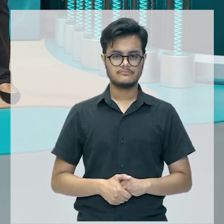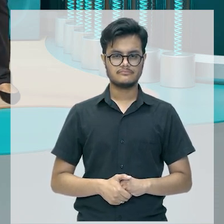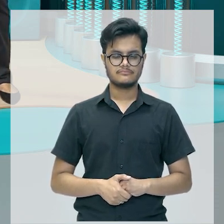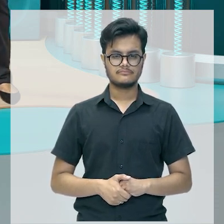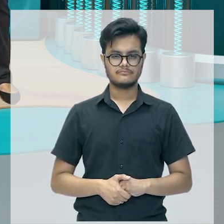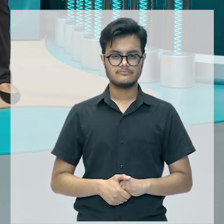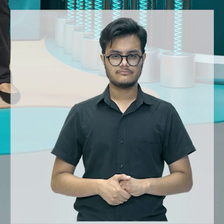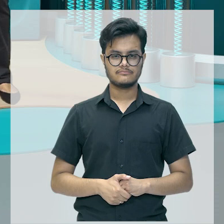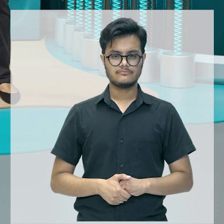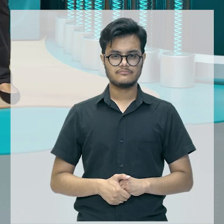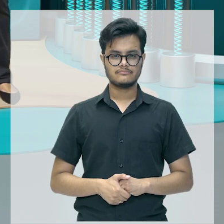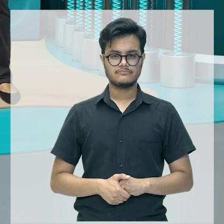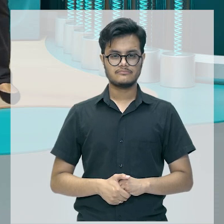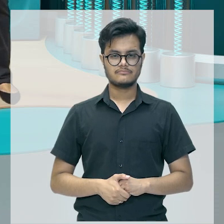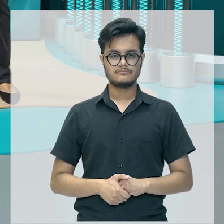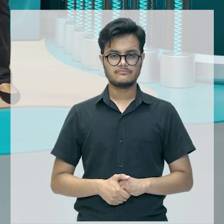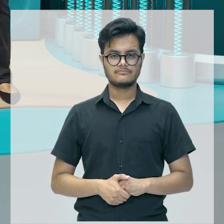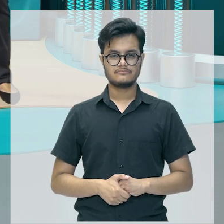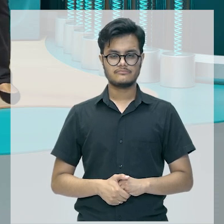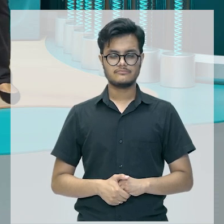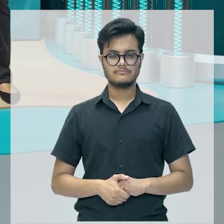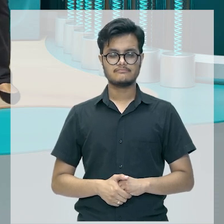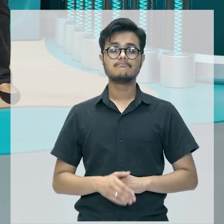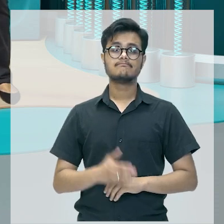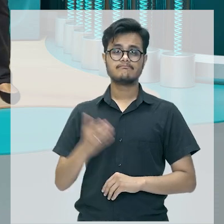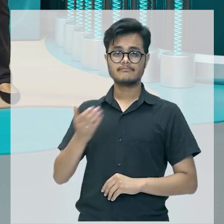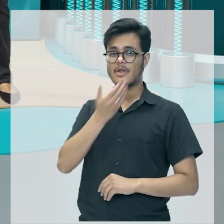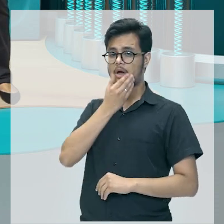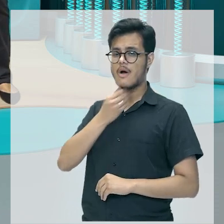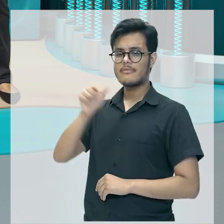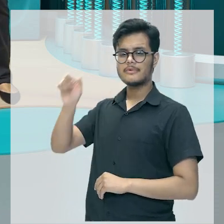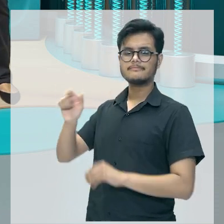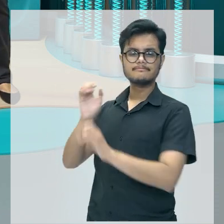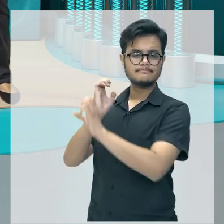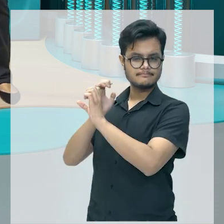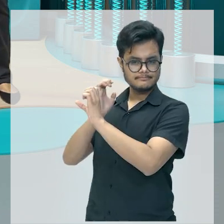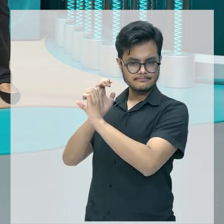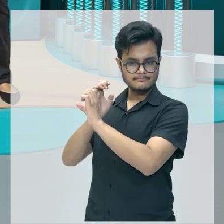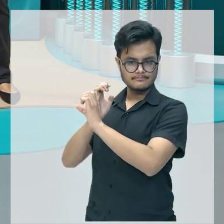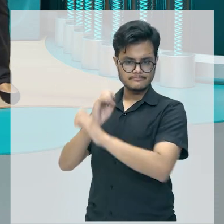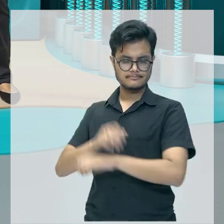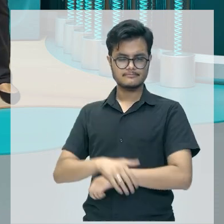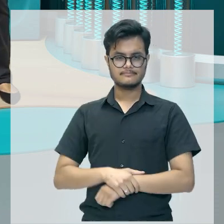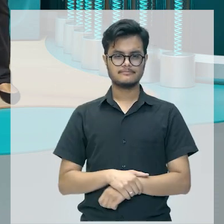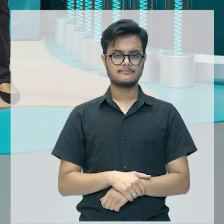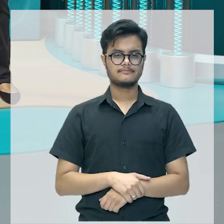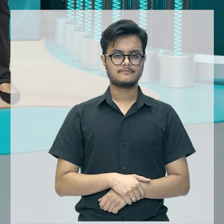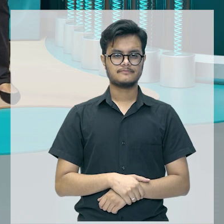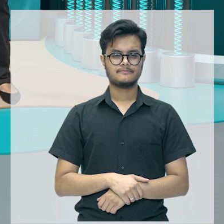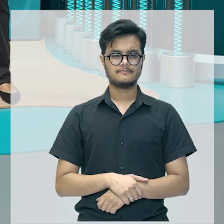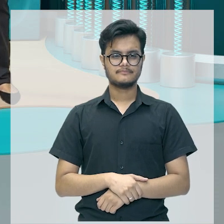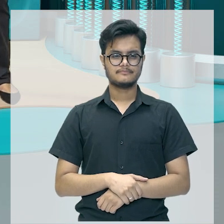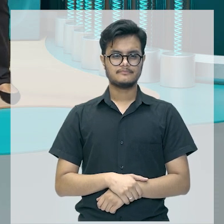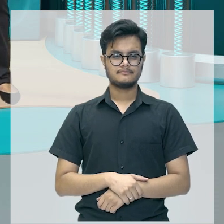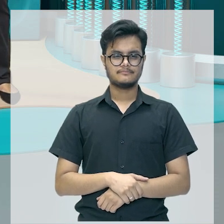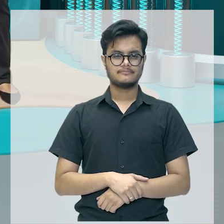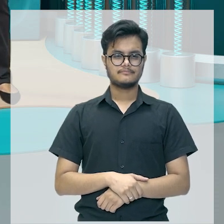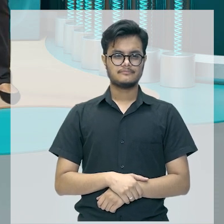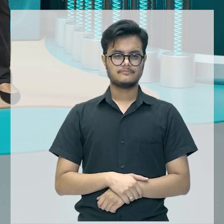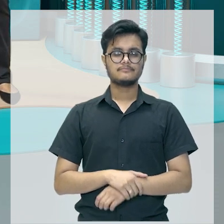É o quê? Um engenheiro. An engineer. Continuando.